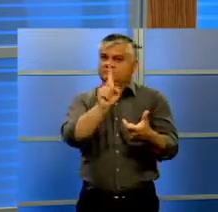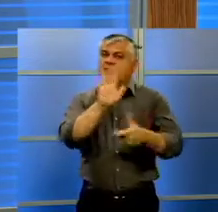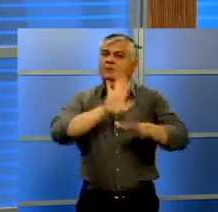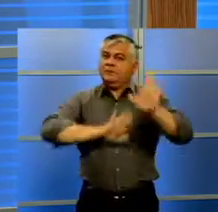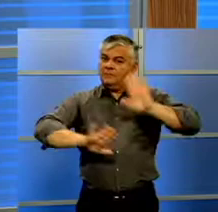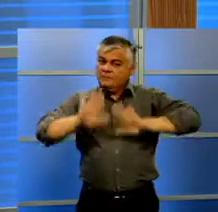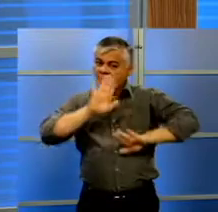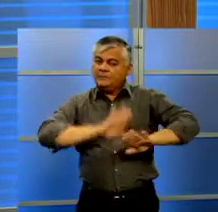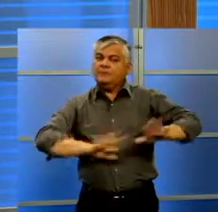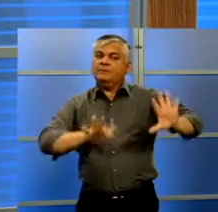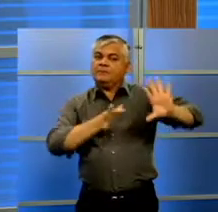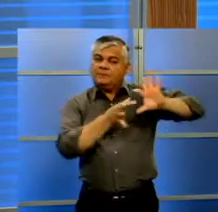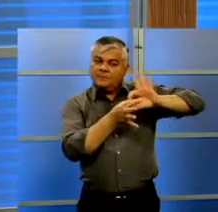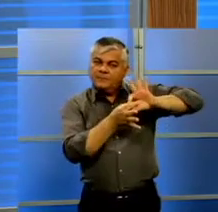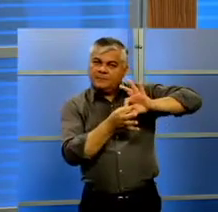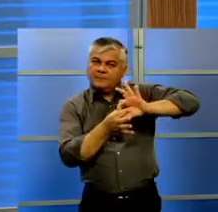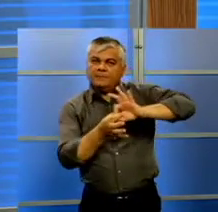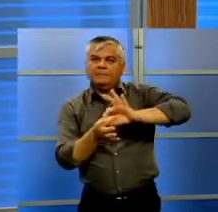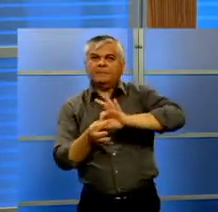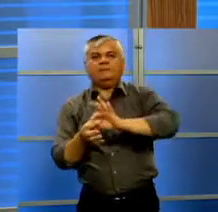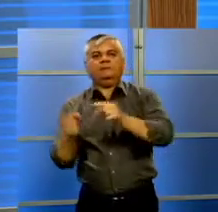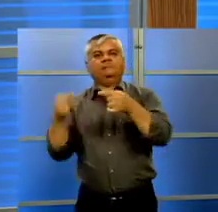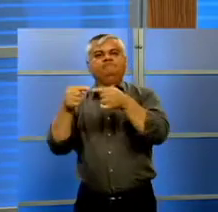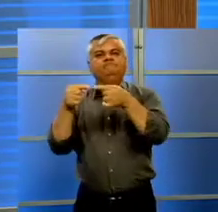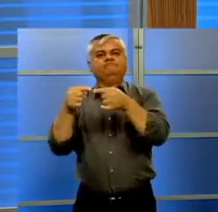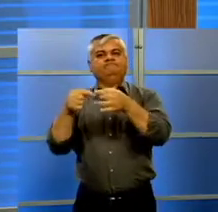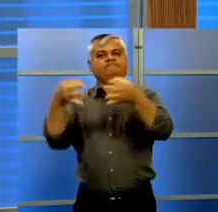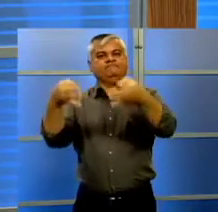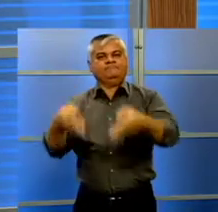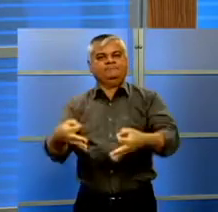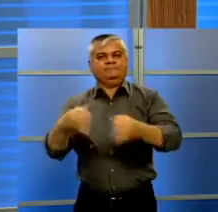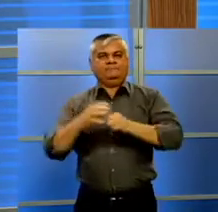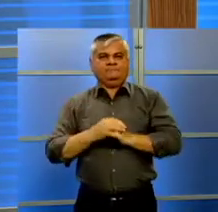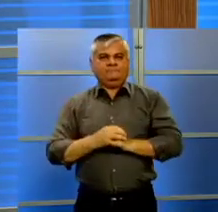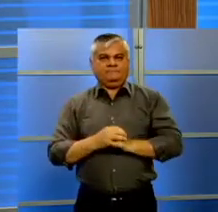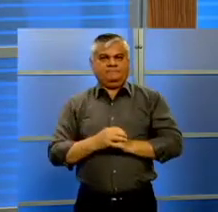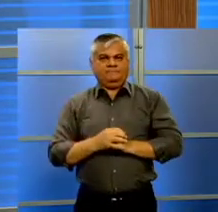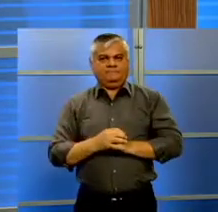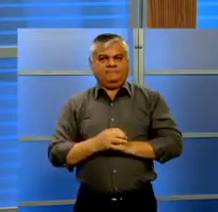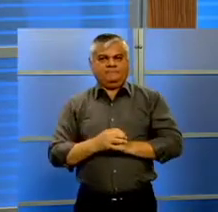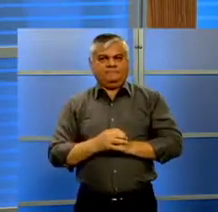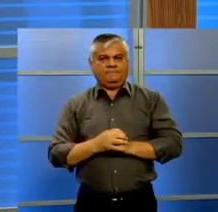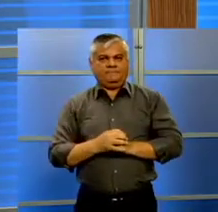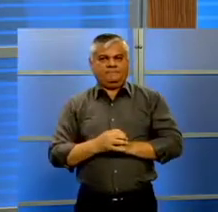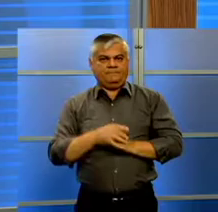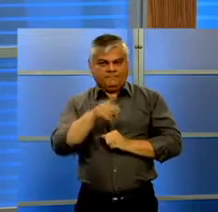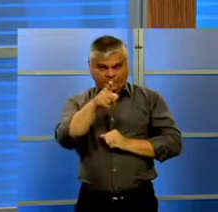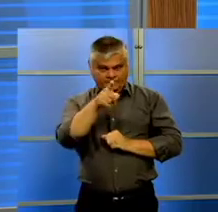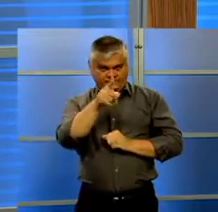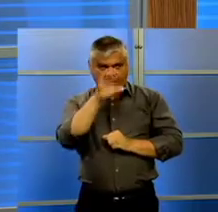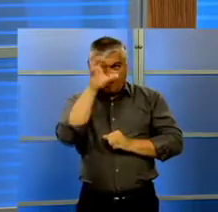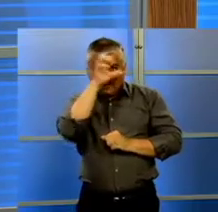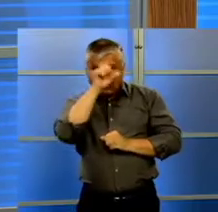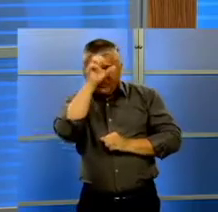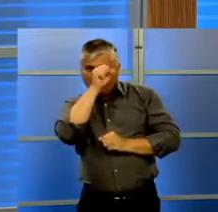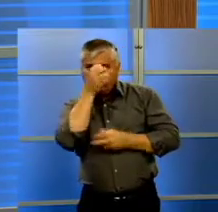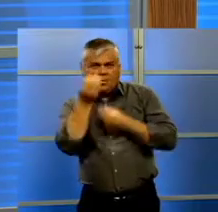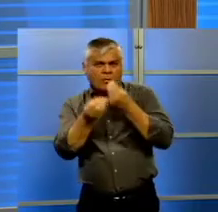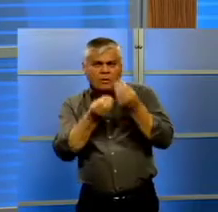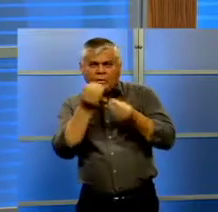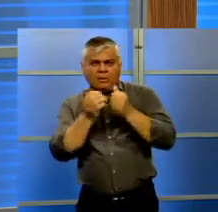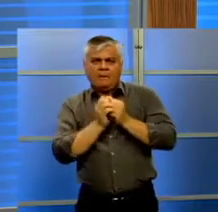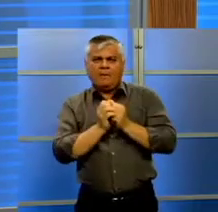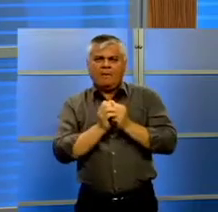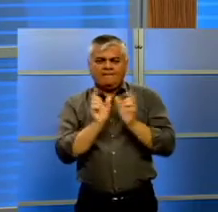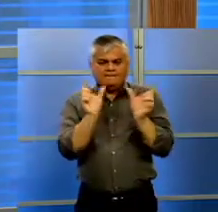Os sinais, eles dependerão sempre do contexto para produzir um sentido. Vamos aprender um pouco também de